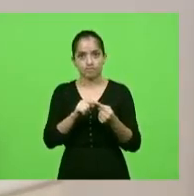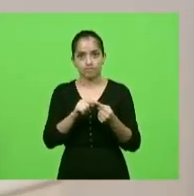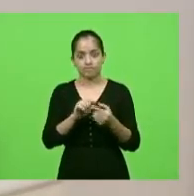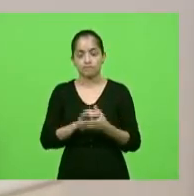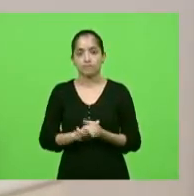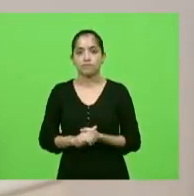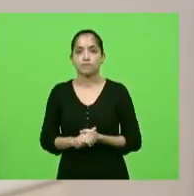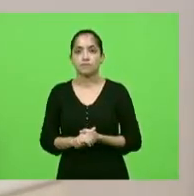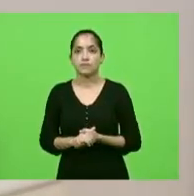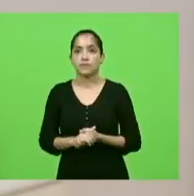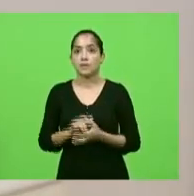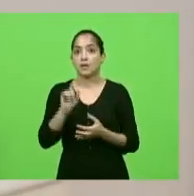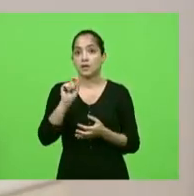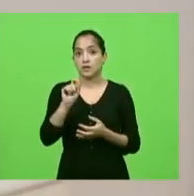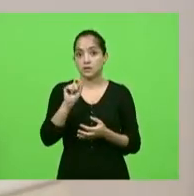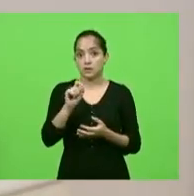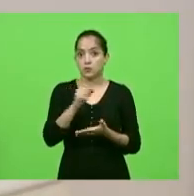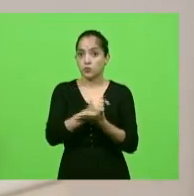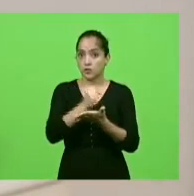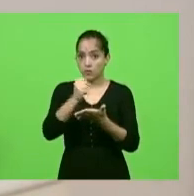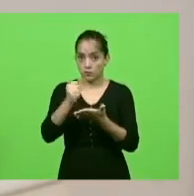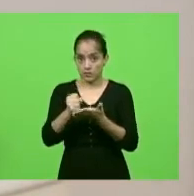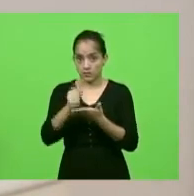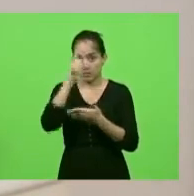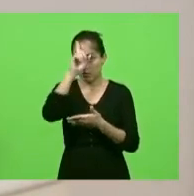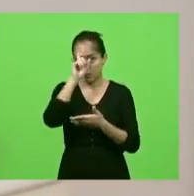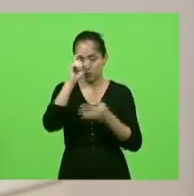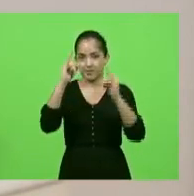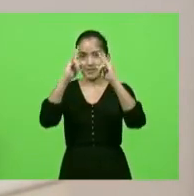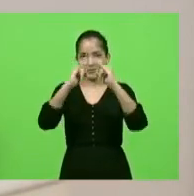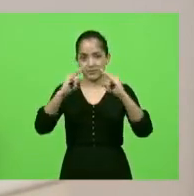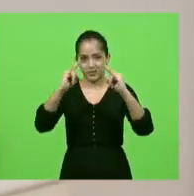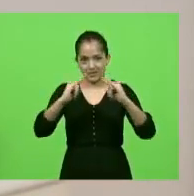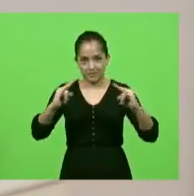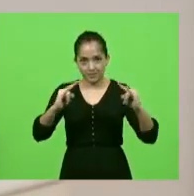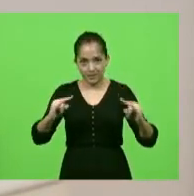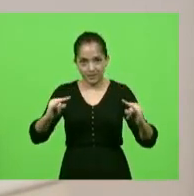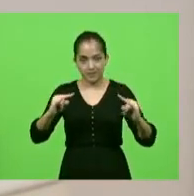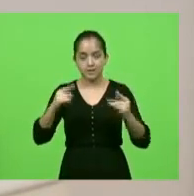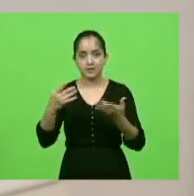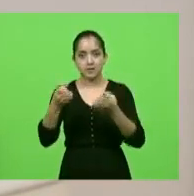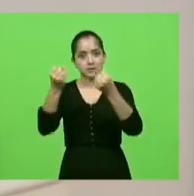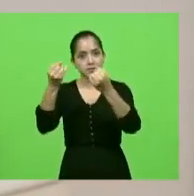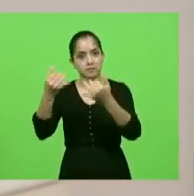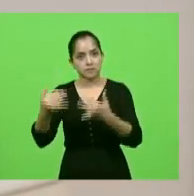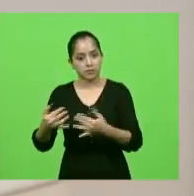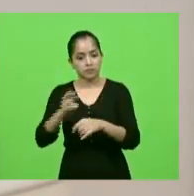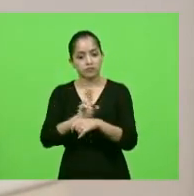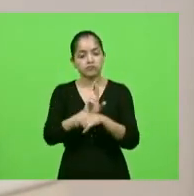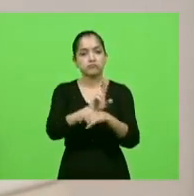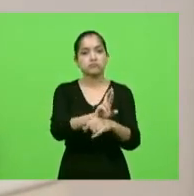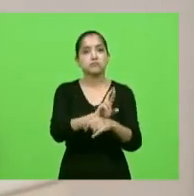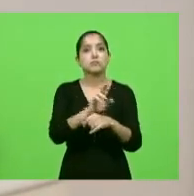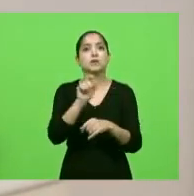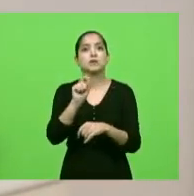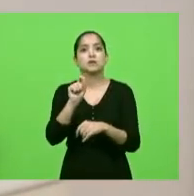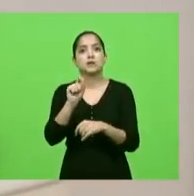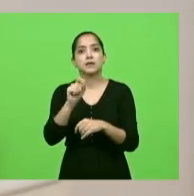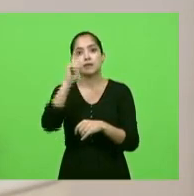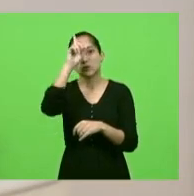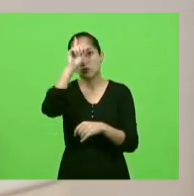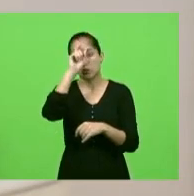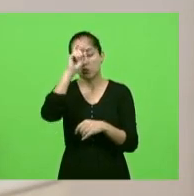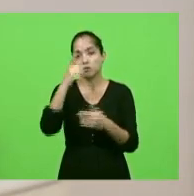No que trata da contratação do hospital de campanha, do que foi narrado na representação acerca do hospital de